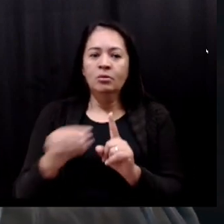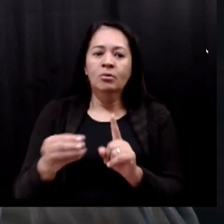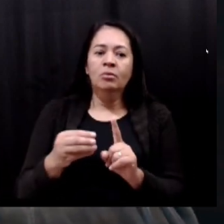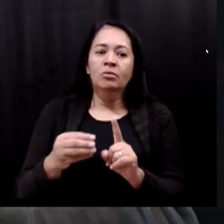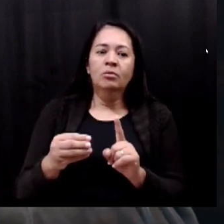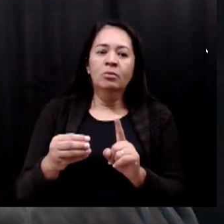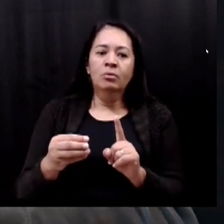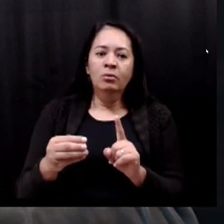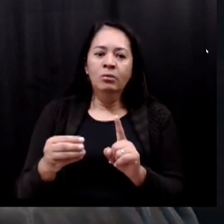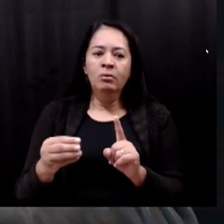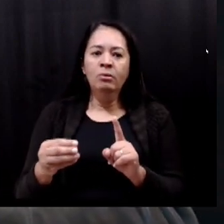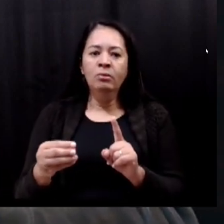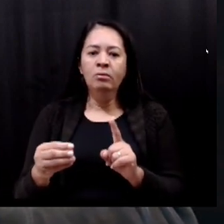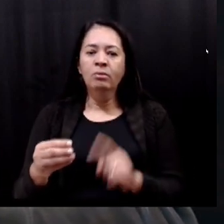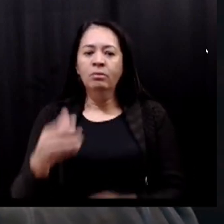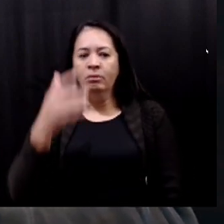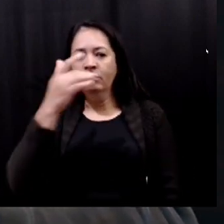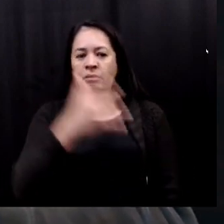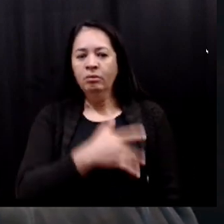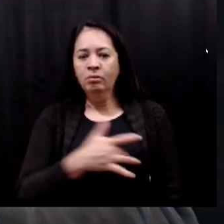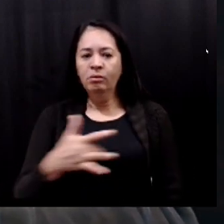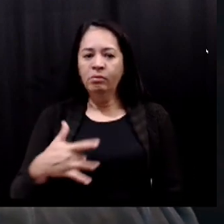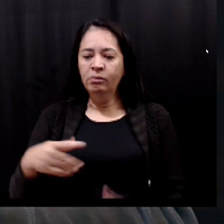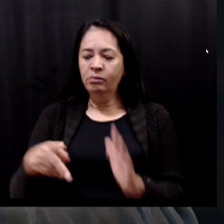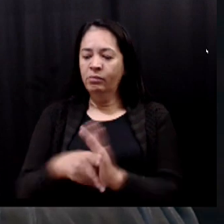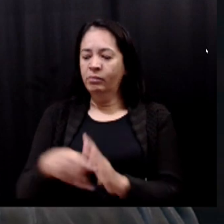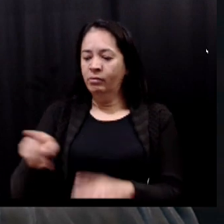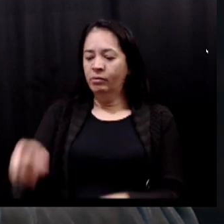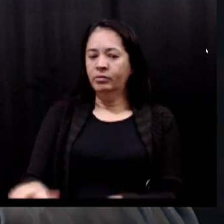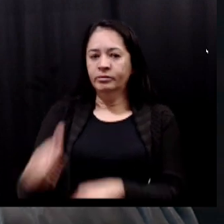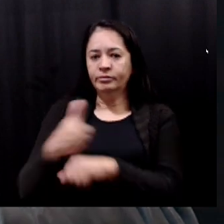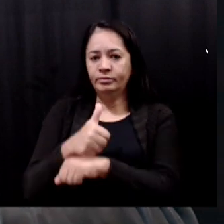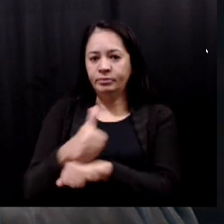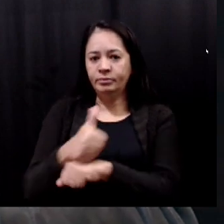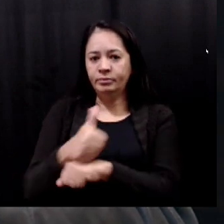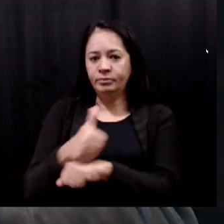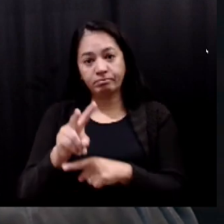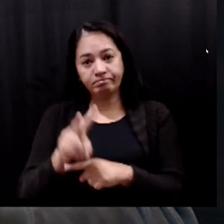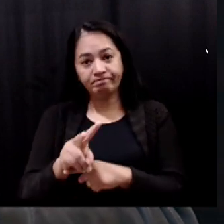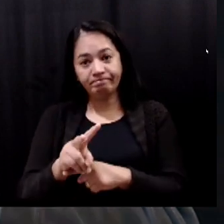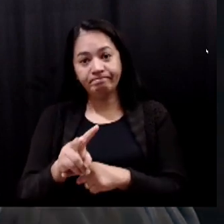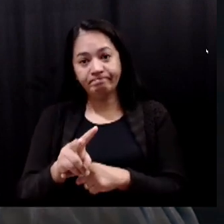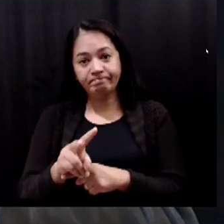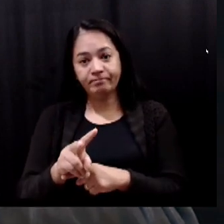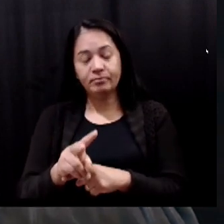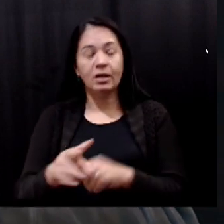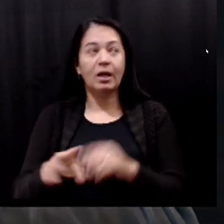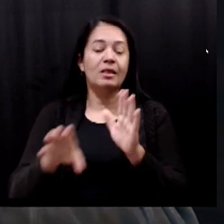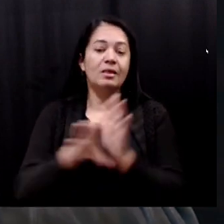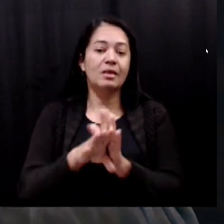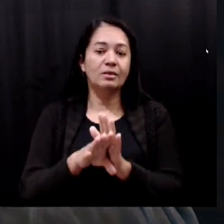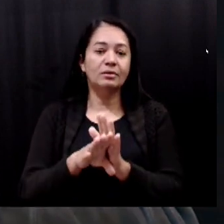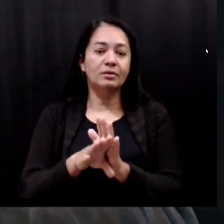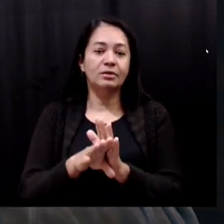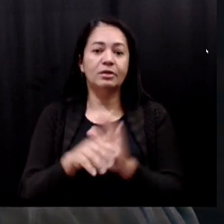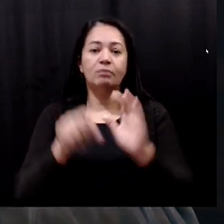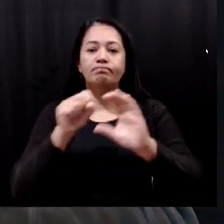da saúde do cuidador, de quem se propõe a cuidar, né? Até como aspectos